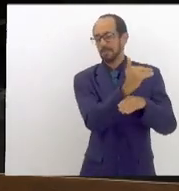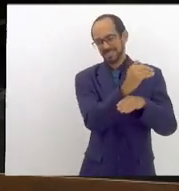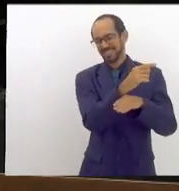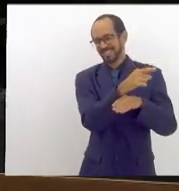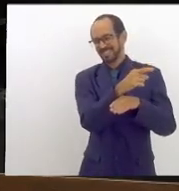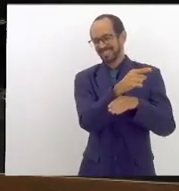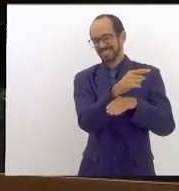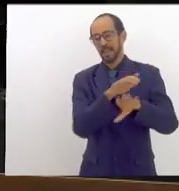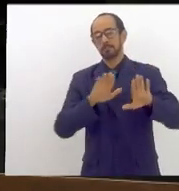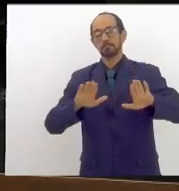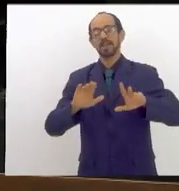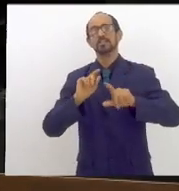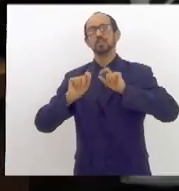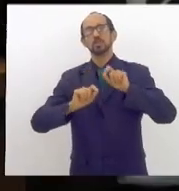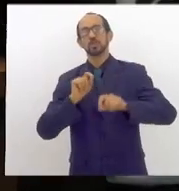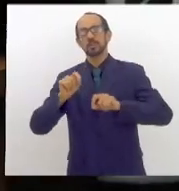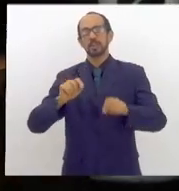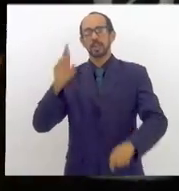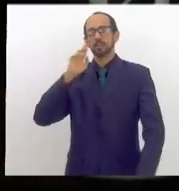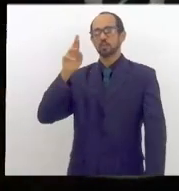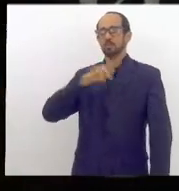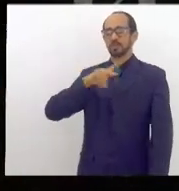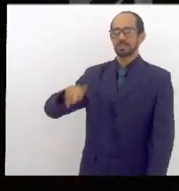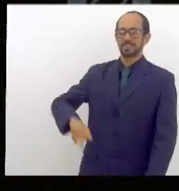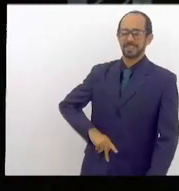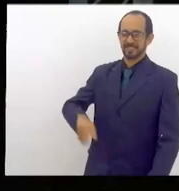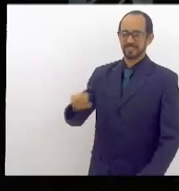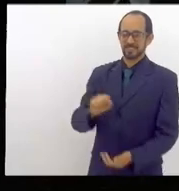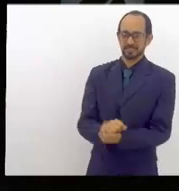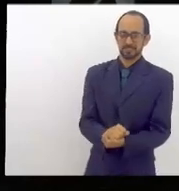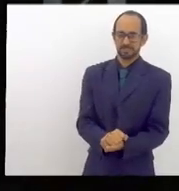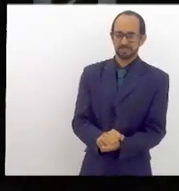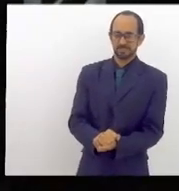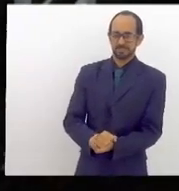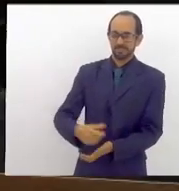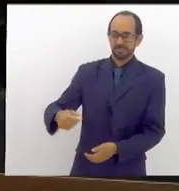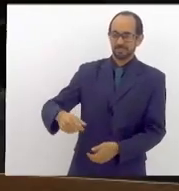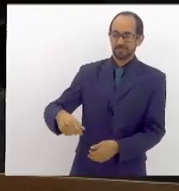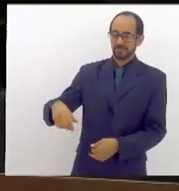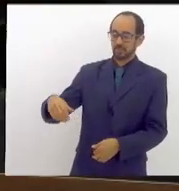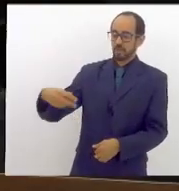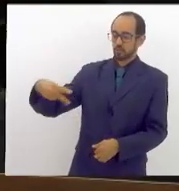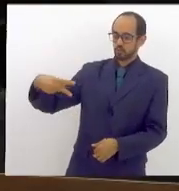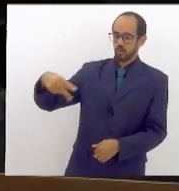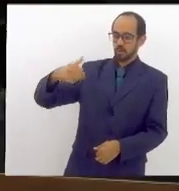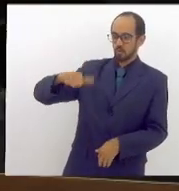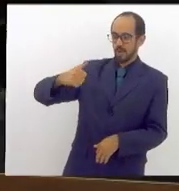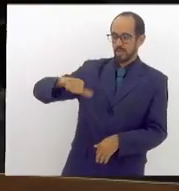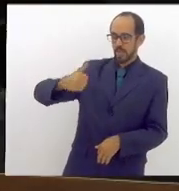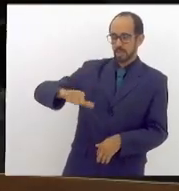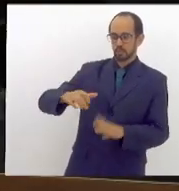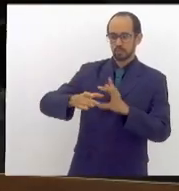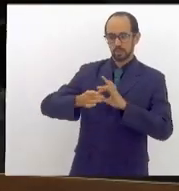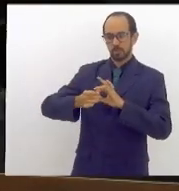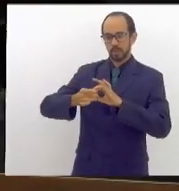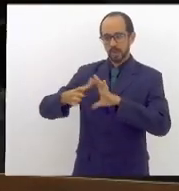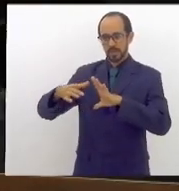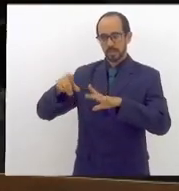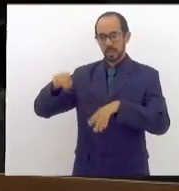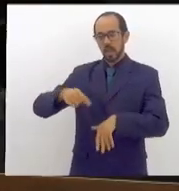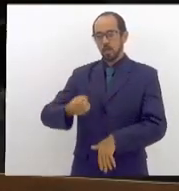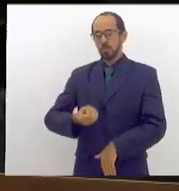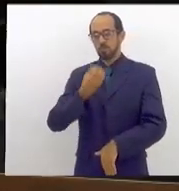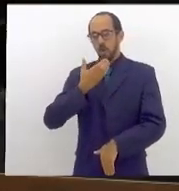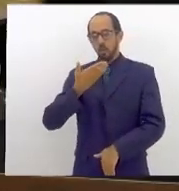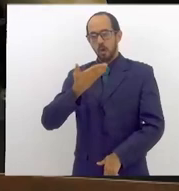mas diria o seu presidente que além da sua qualidade de um democrata o choro é um bom amigo